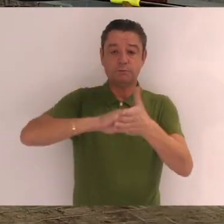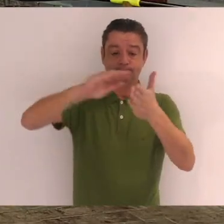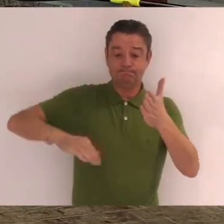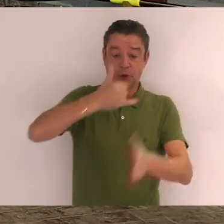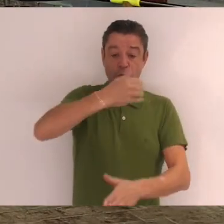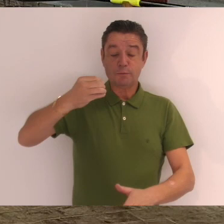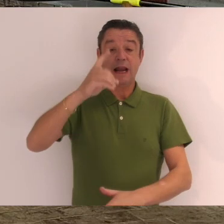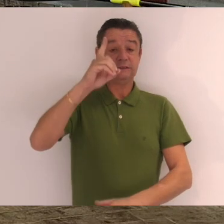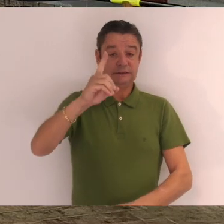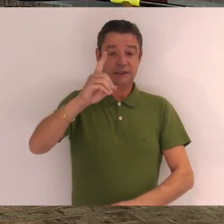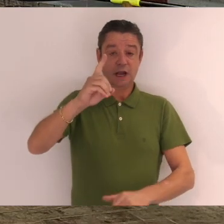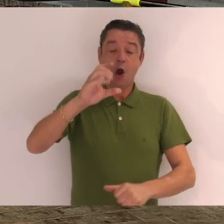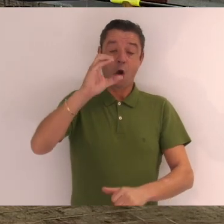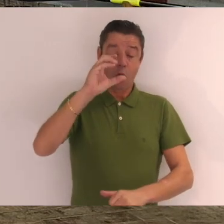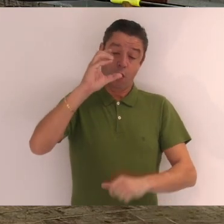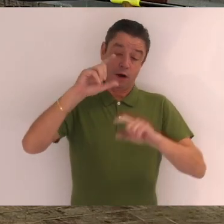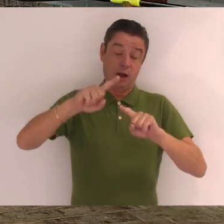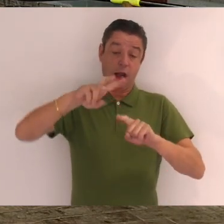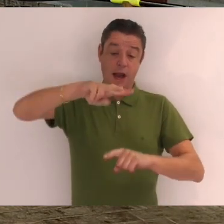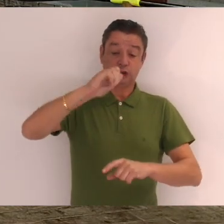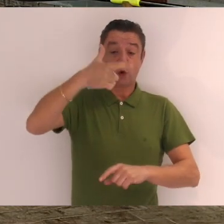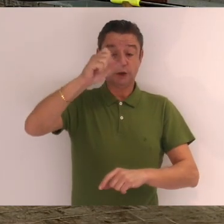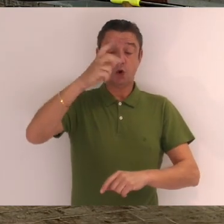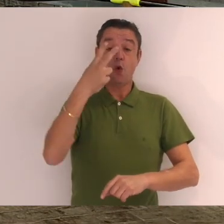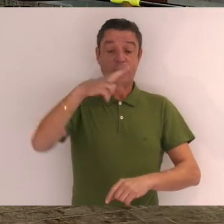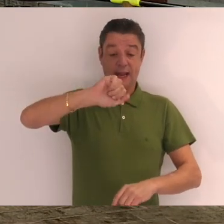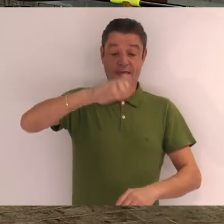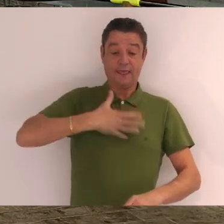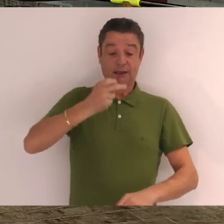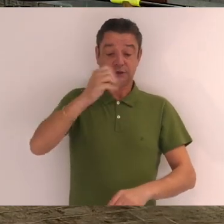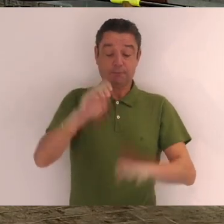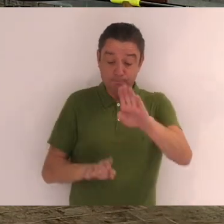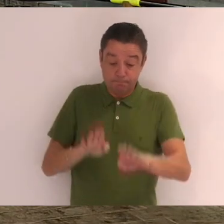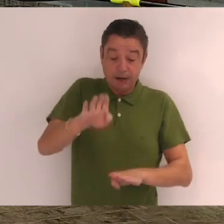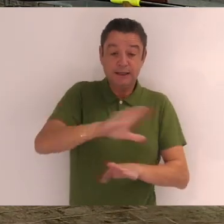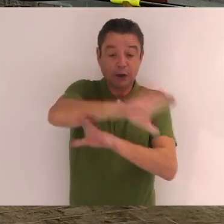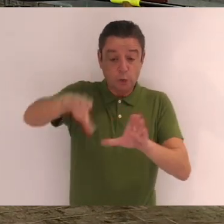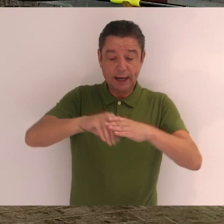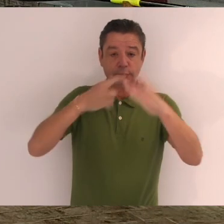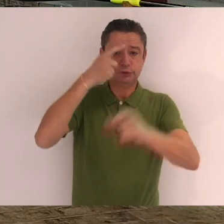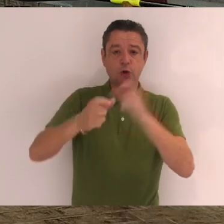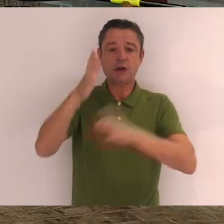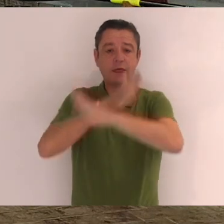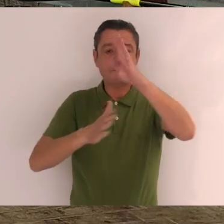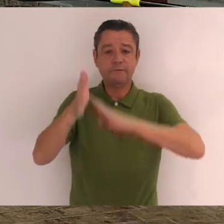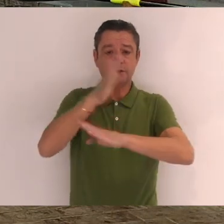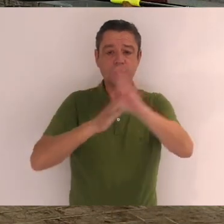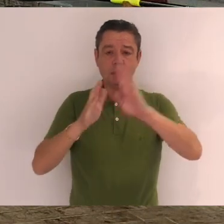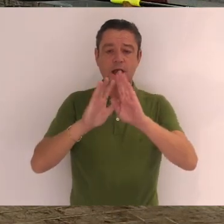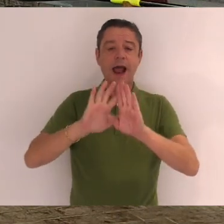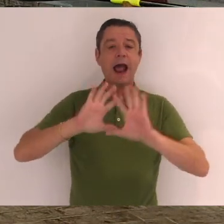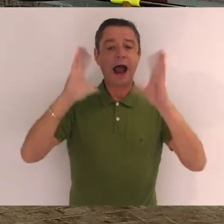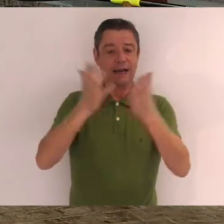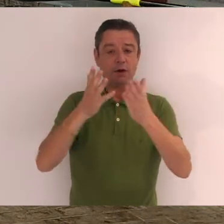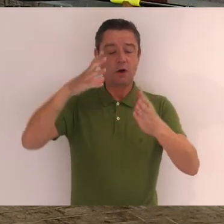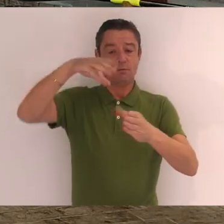assinado em 2006 nas Nações Unidas foi um passo importante precisamente para inglês pessoas com deficiência nos vários âmbitos